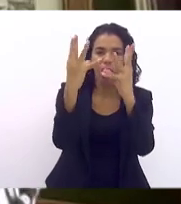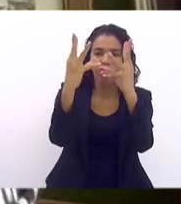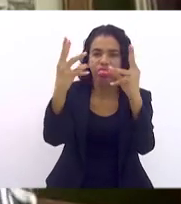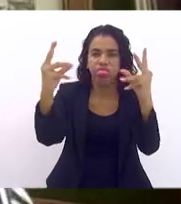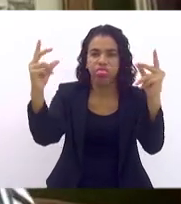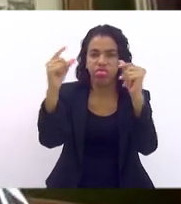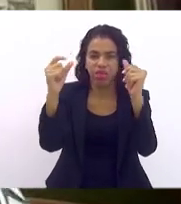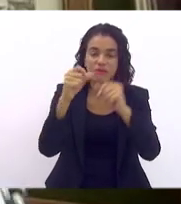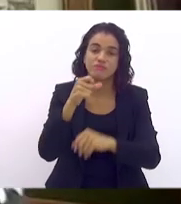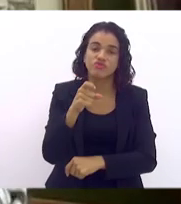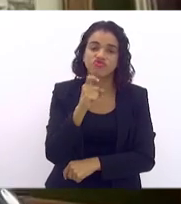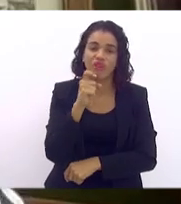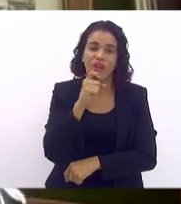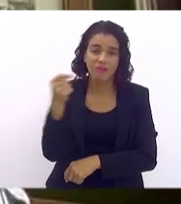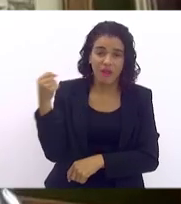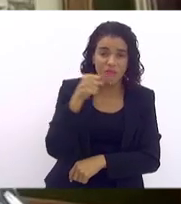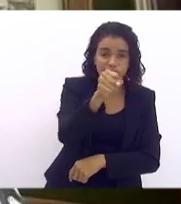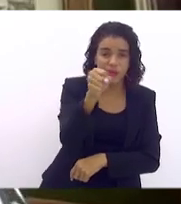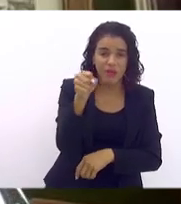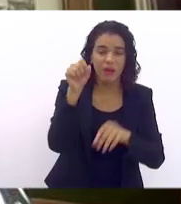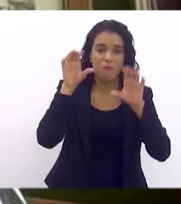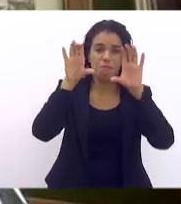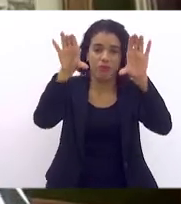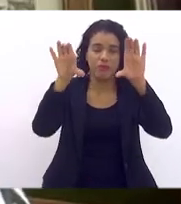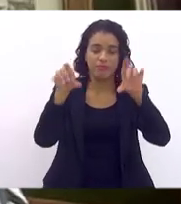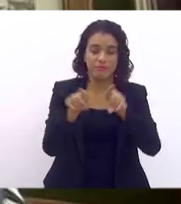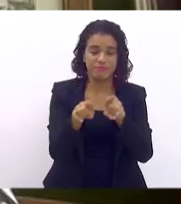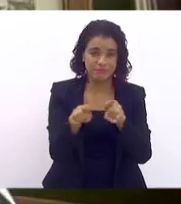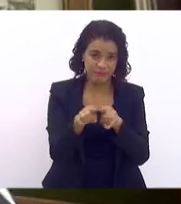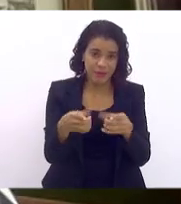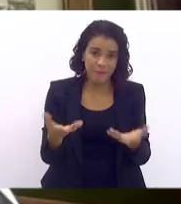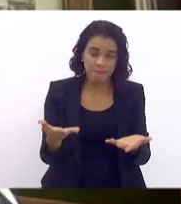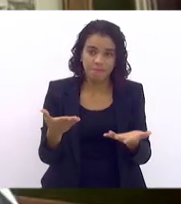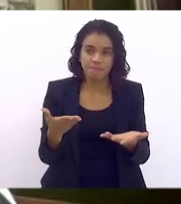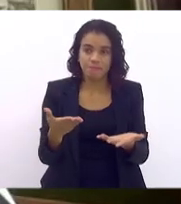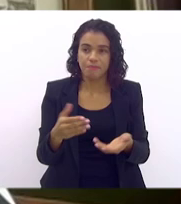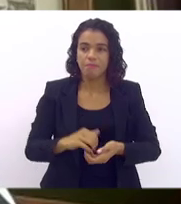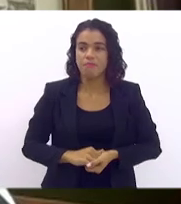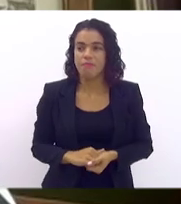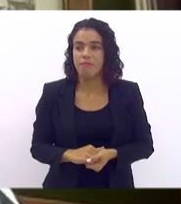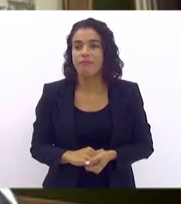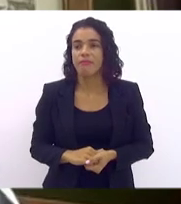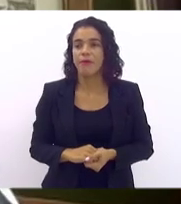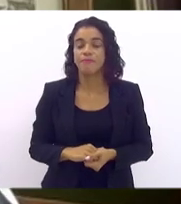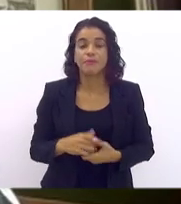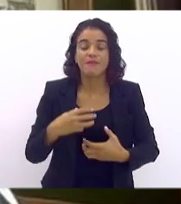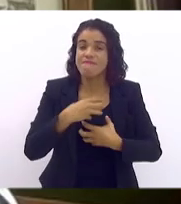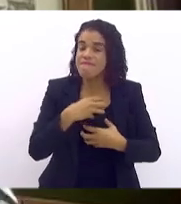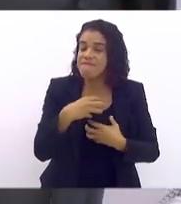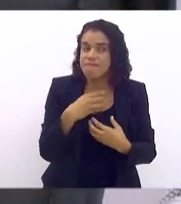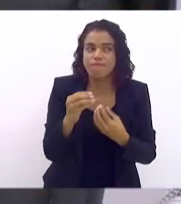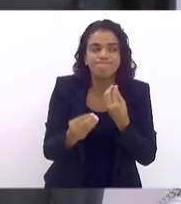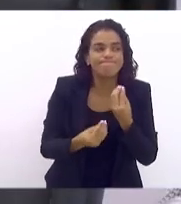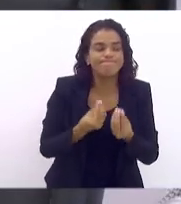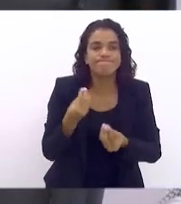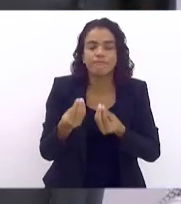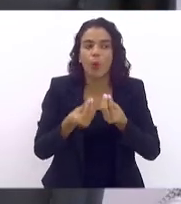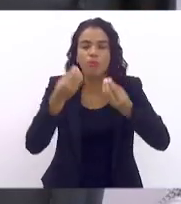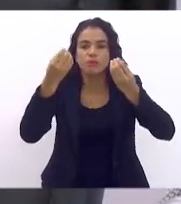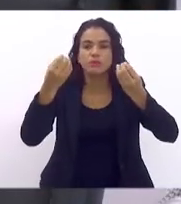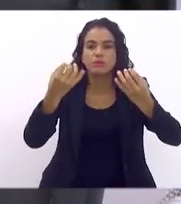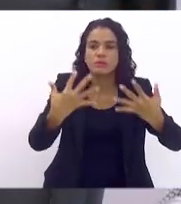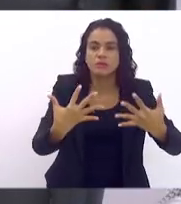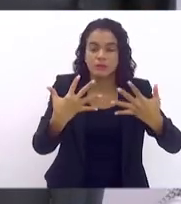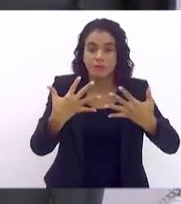são coisas tão absurdas e bizarras que me faltam palavras. E